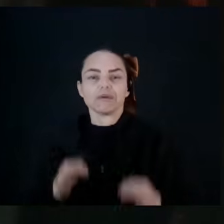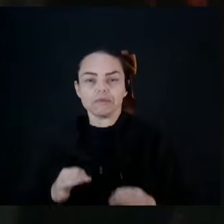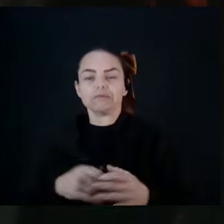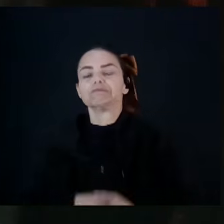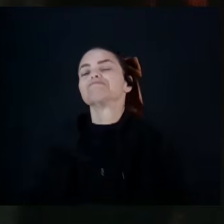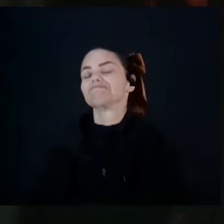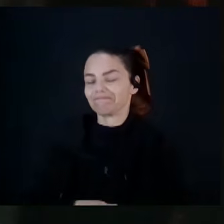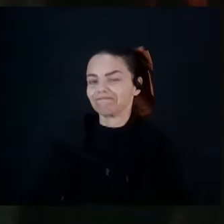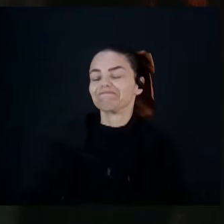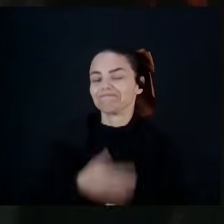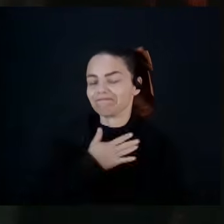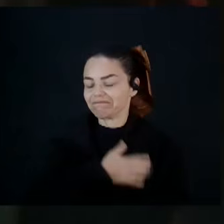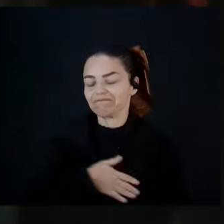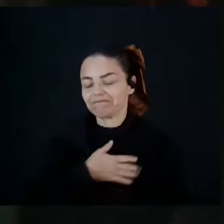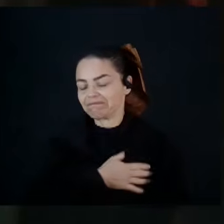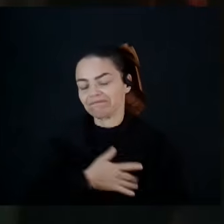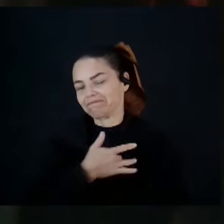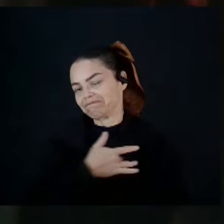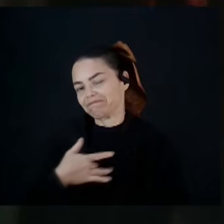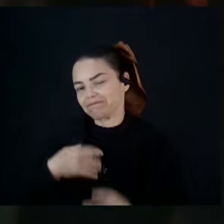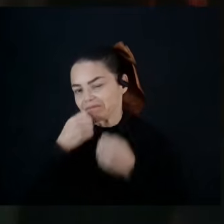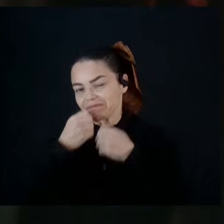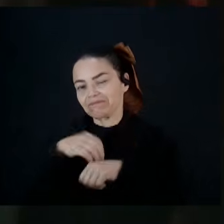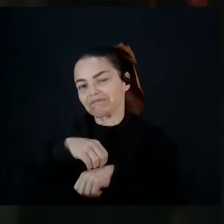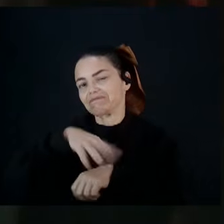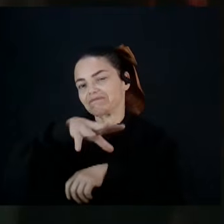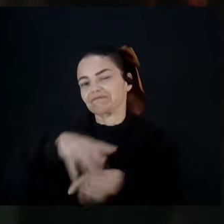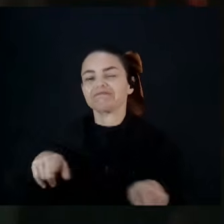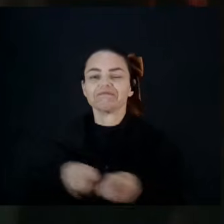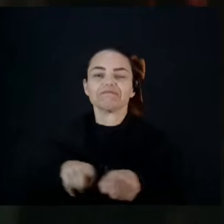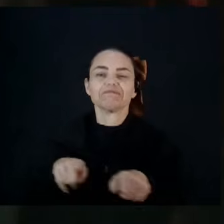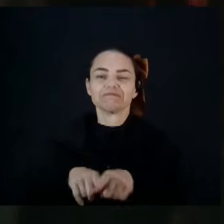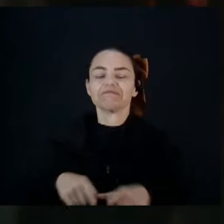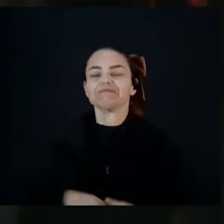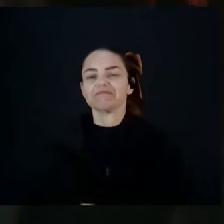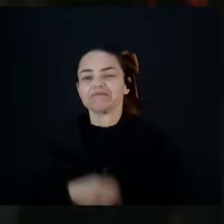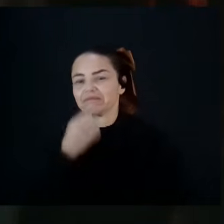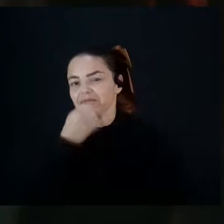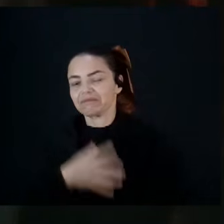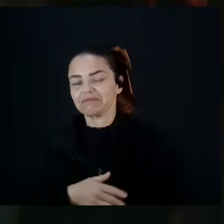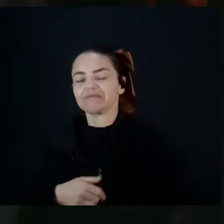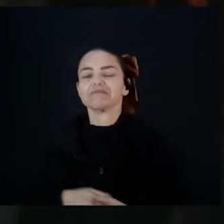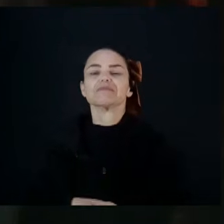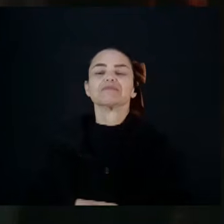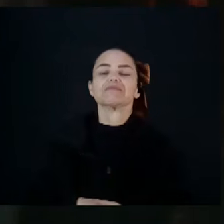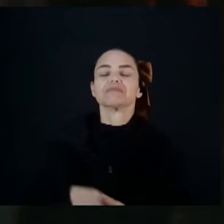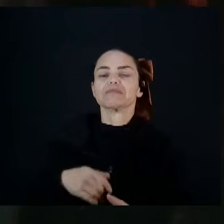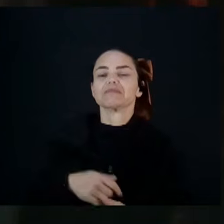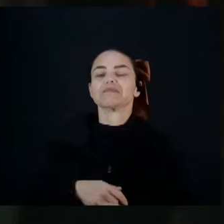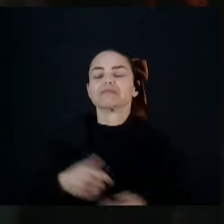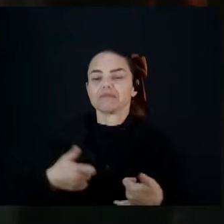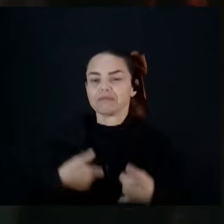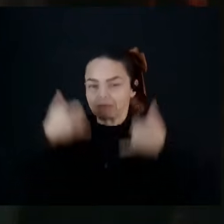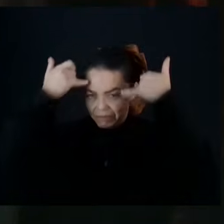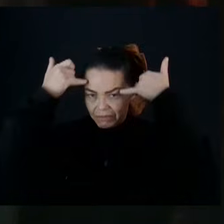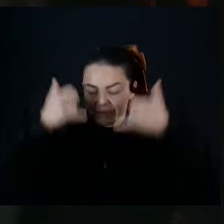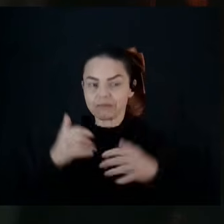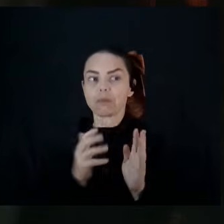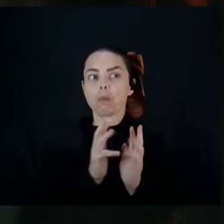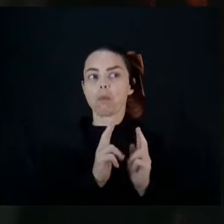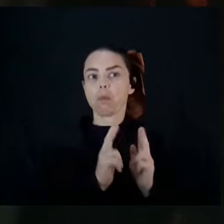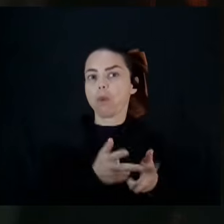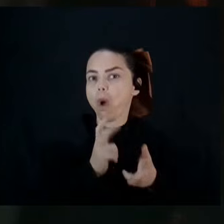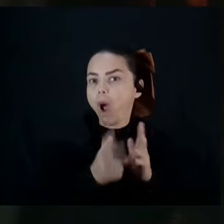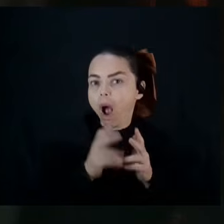fazer muito bem. E compartilhar isso também é muito bom, tá? Narcisismo conversacional, gente. Ele